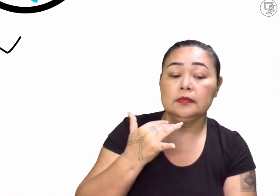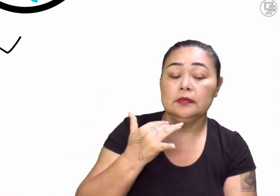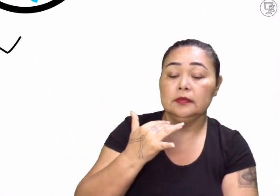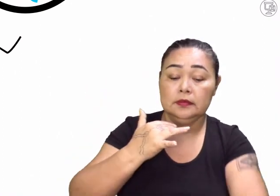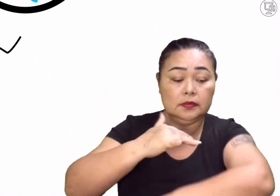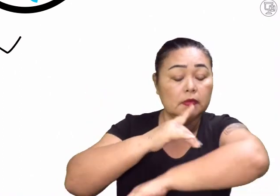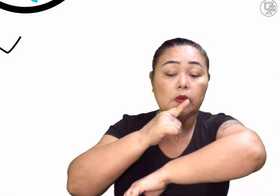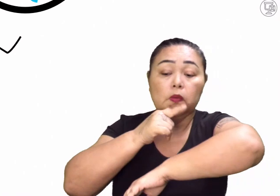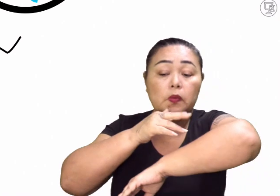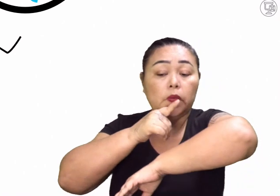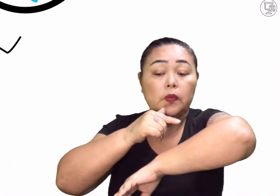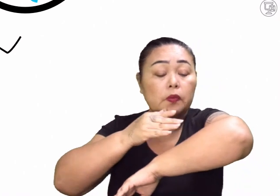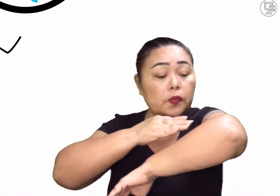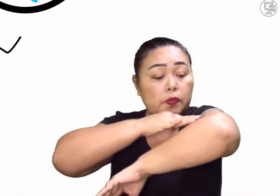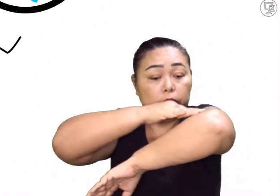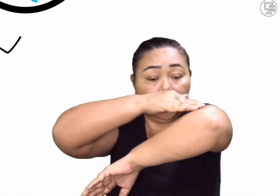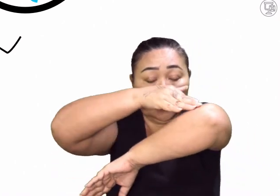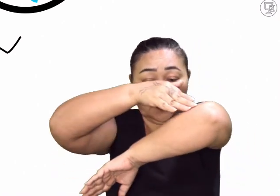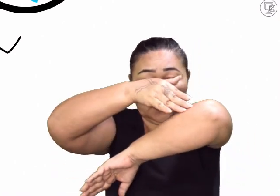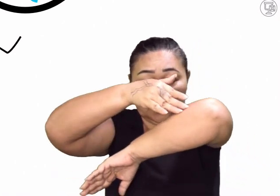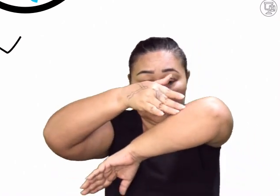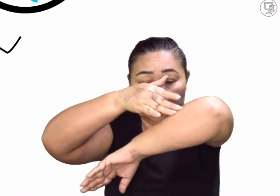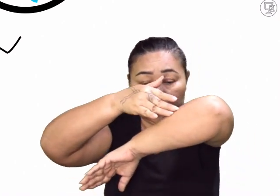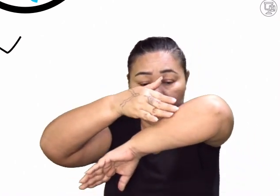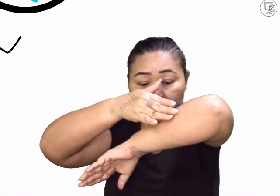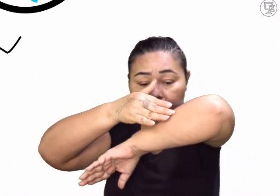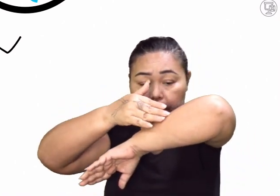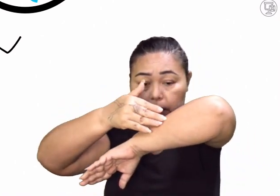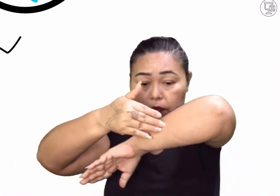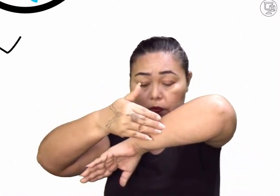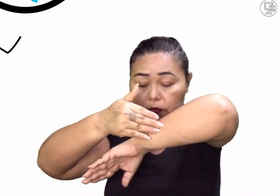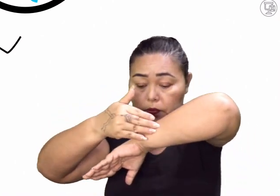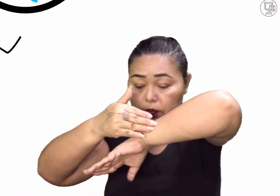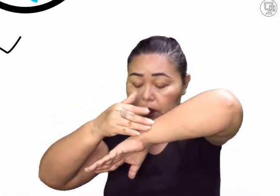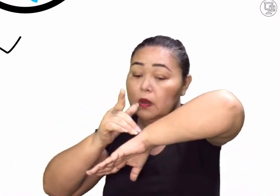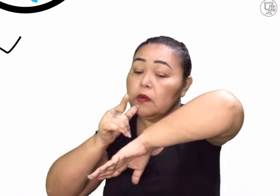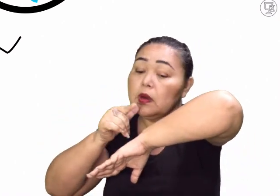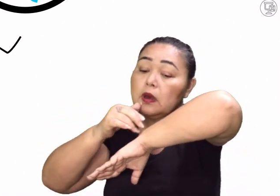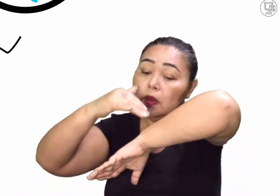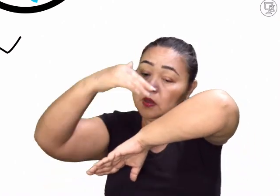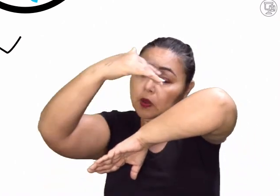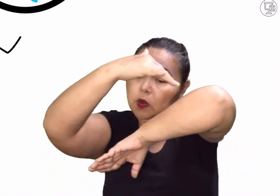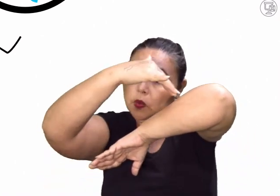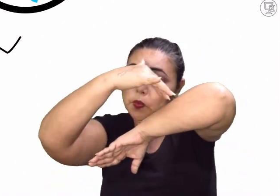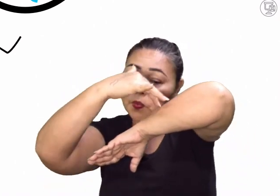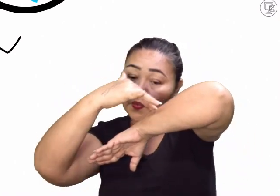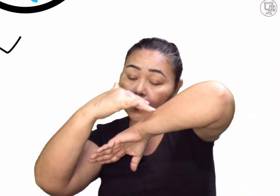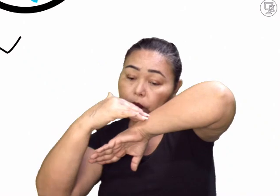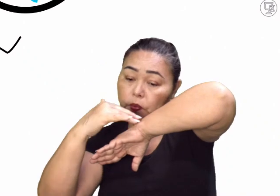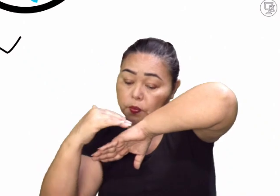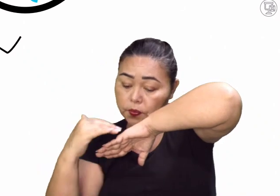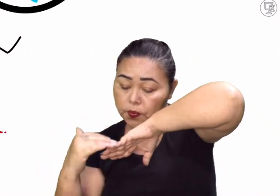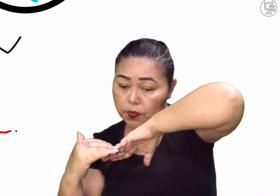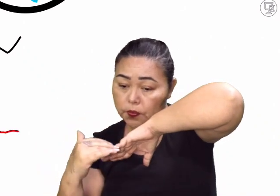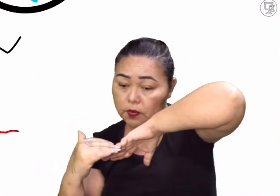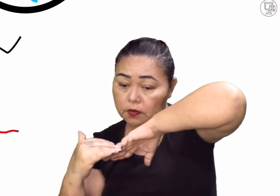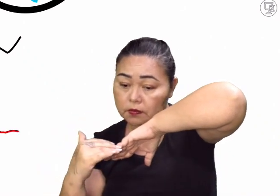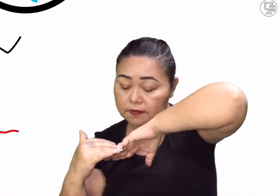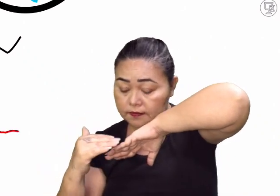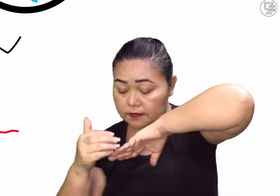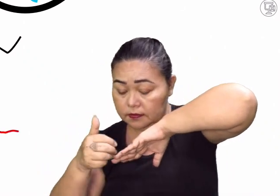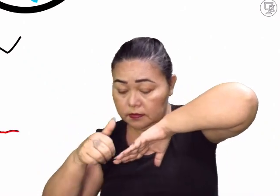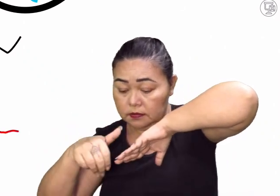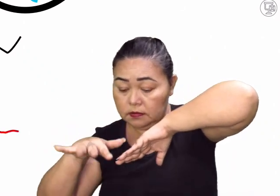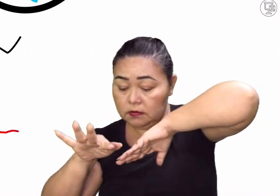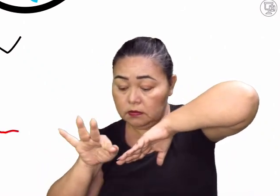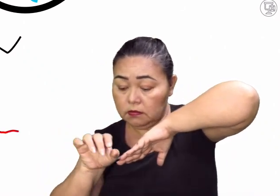parte alta. Aí depois ele vai médio, ele vai descendo. E o baixo curso, quando ele já